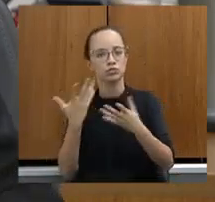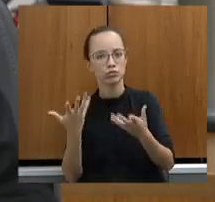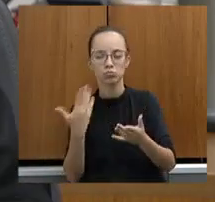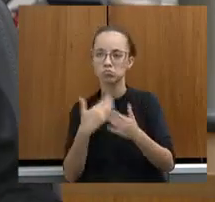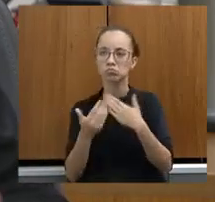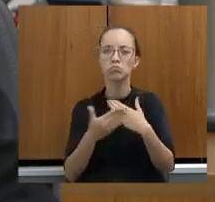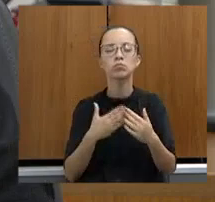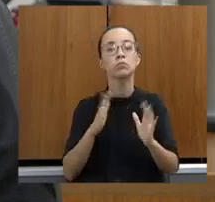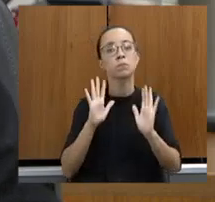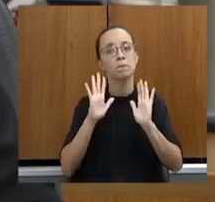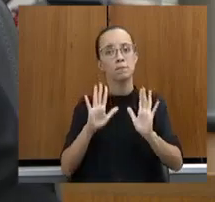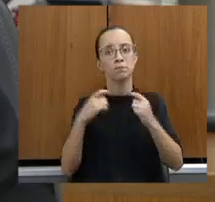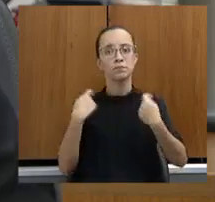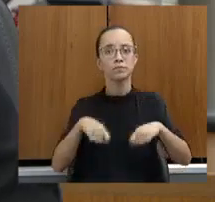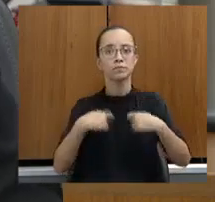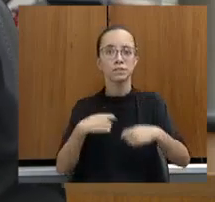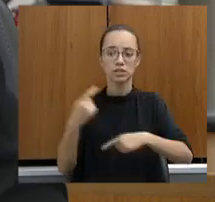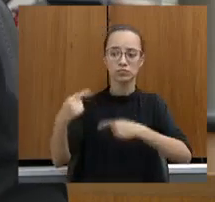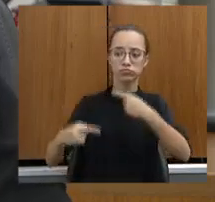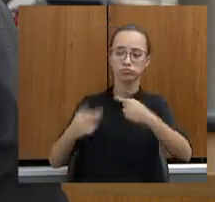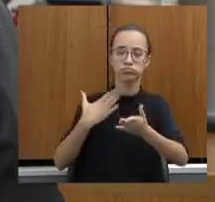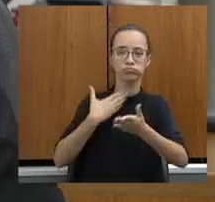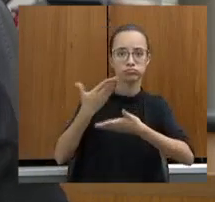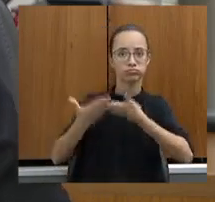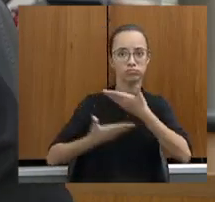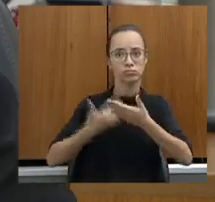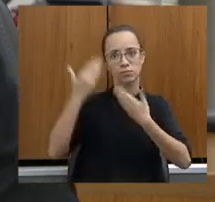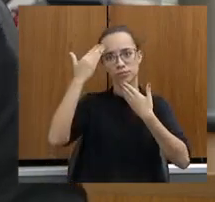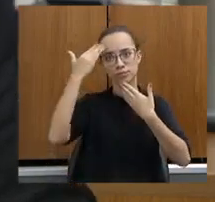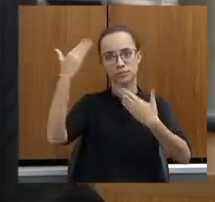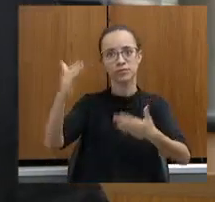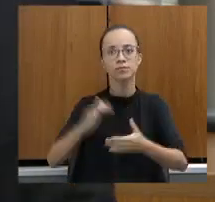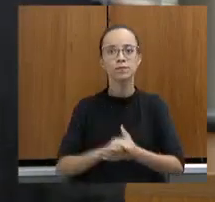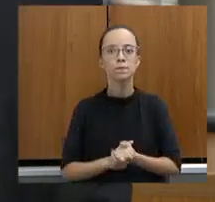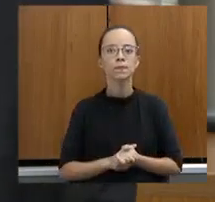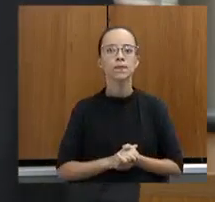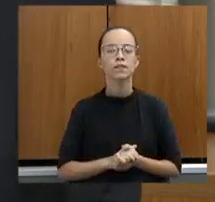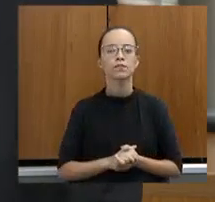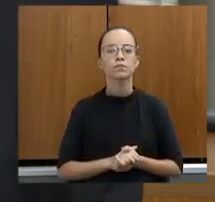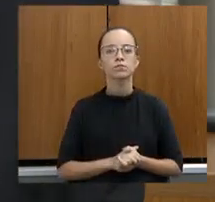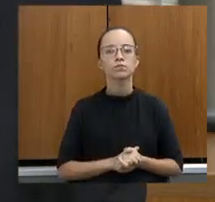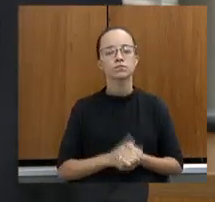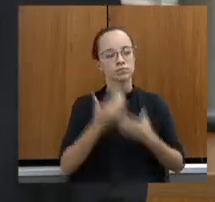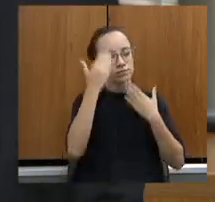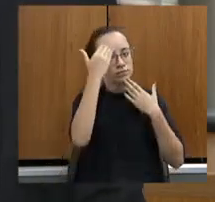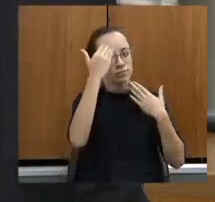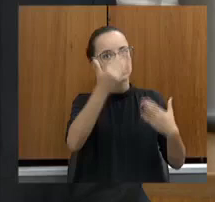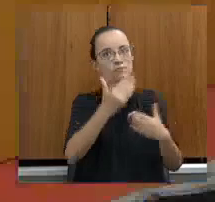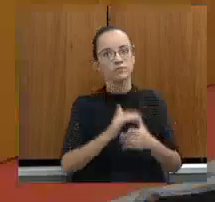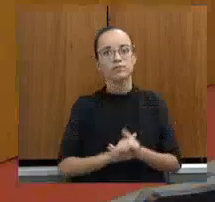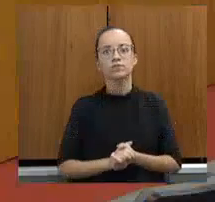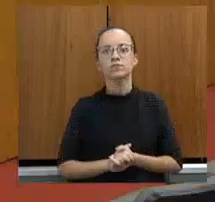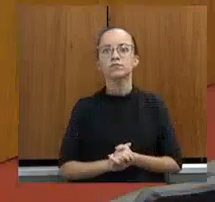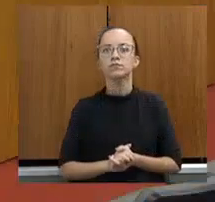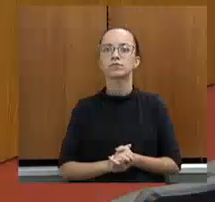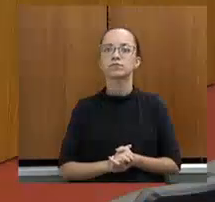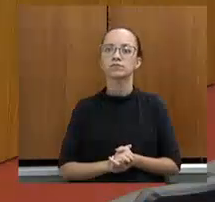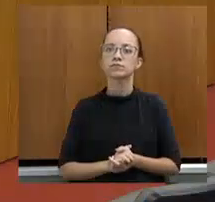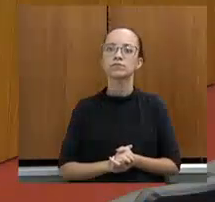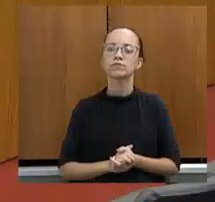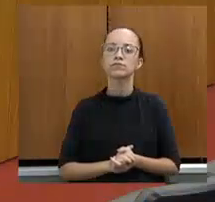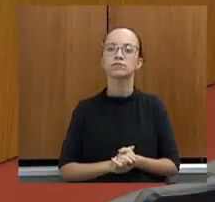enfim mas que seja debatido agradeço aí oportunidade Deputado secretário satisfeito